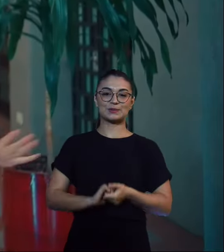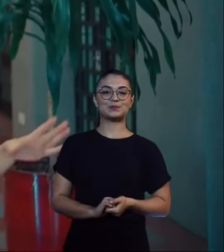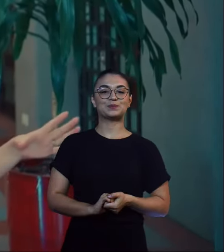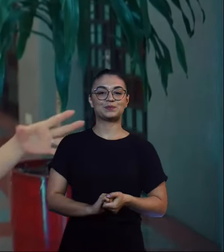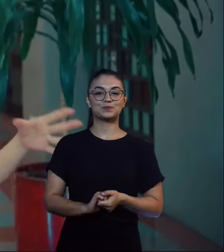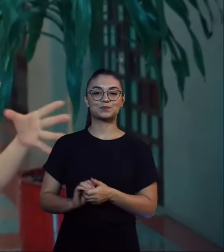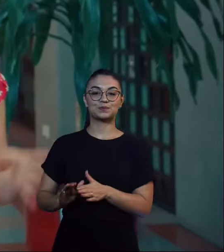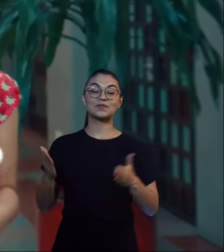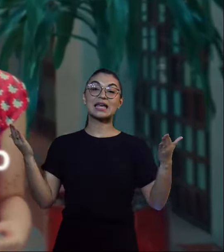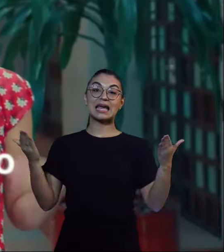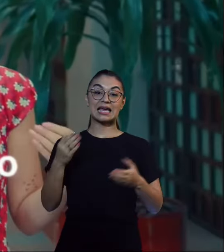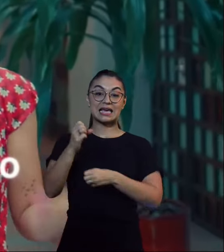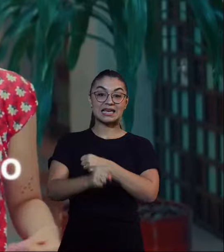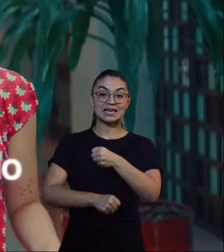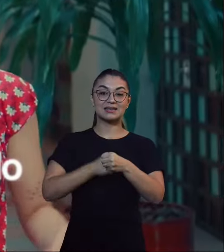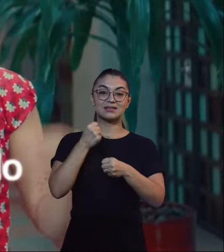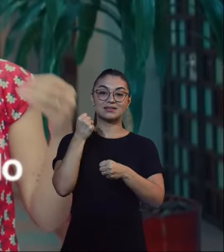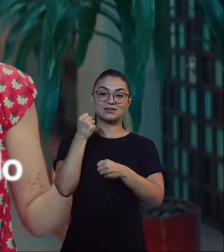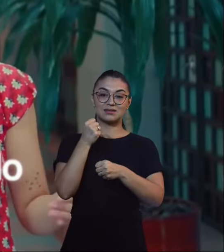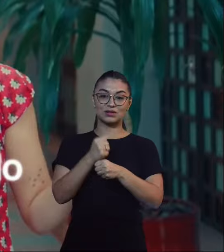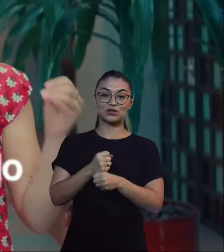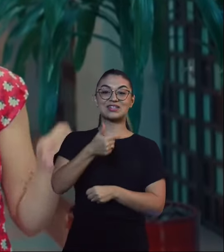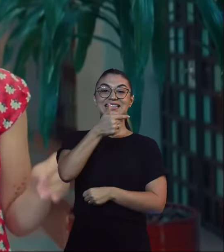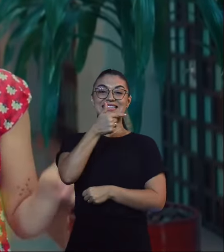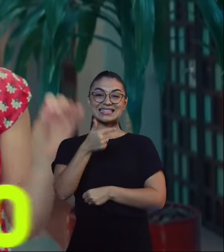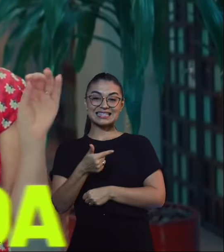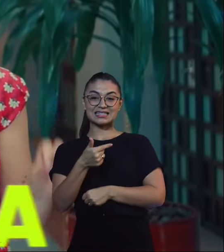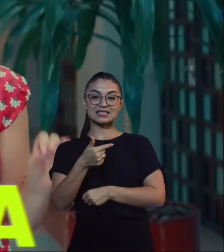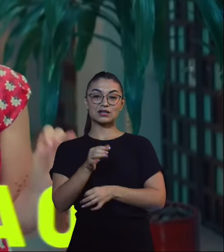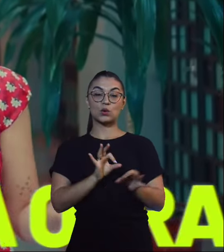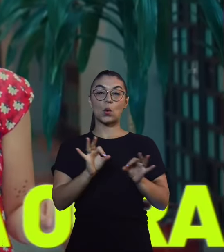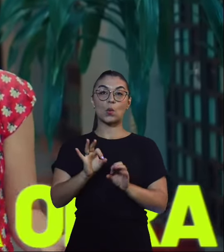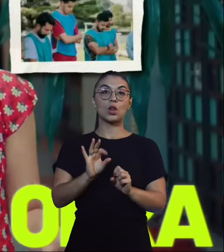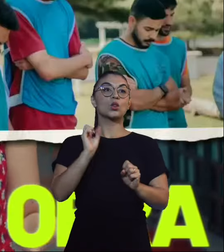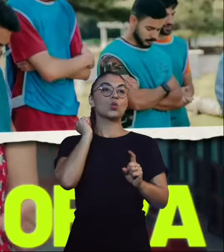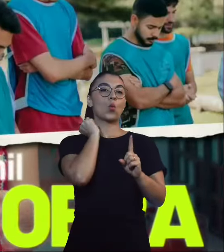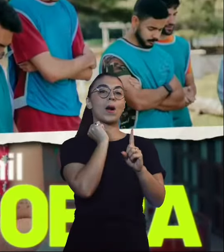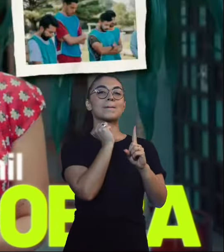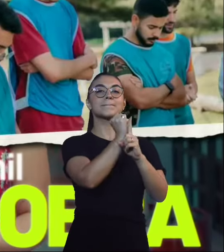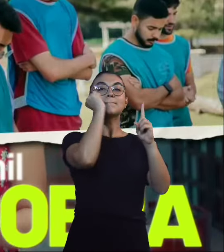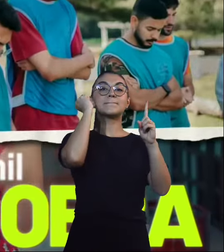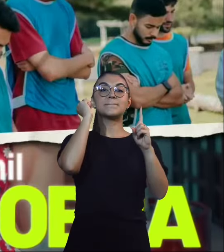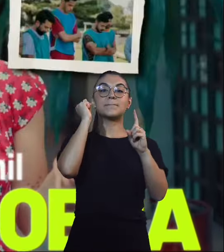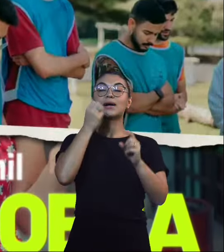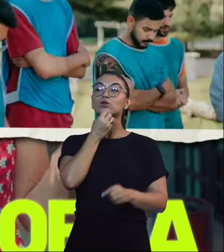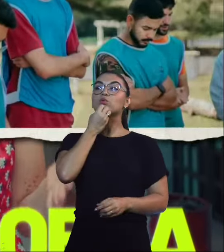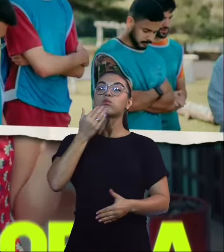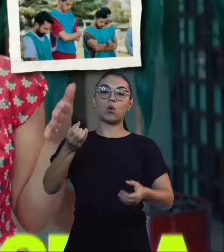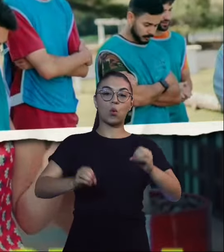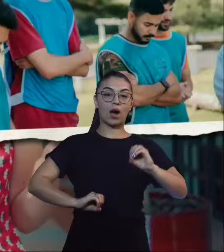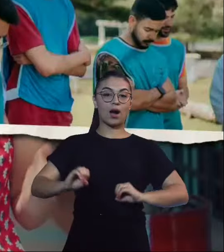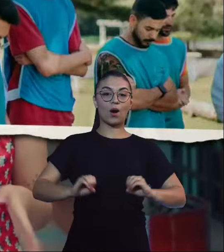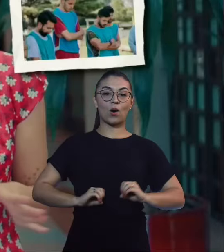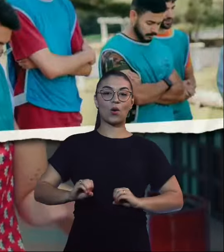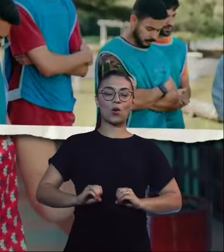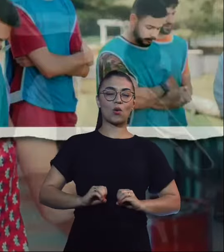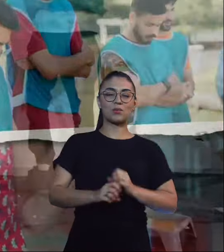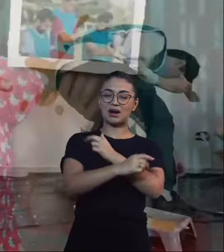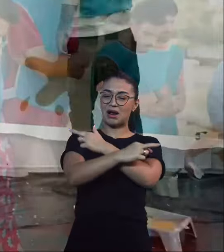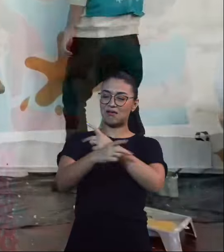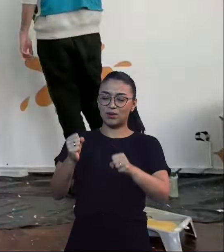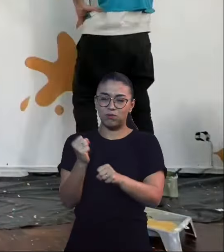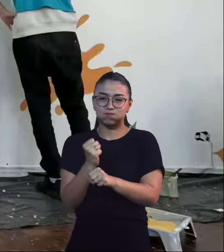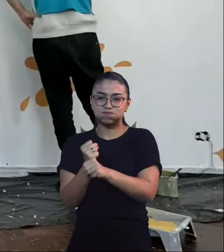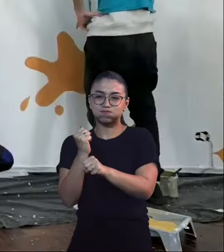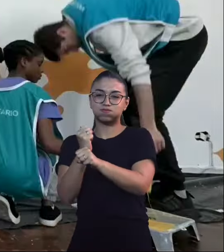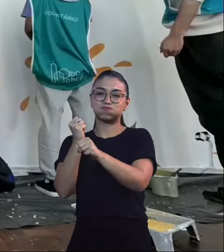E nesse ano nós tivemos 7 edições do Impacto Boa Obra, onde a gente transformou mais de 1.000 metros quadrados, e também tivemos